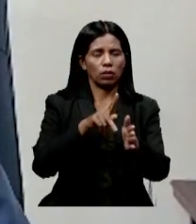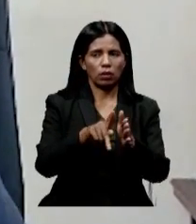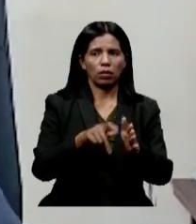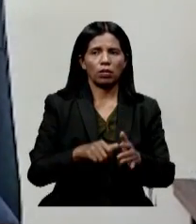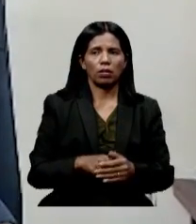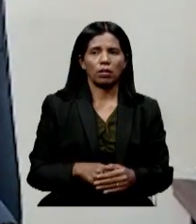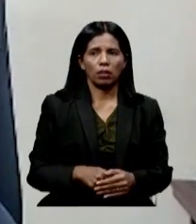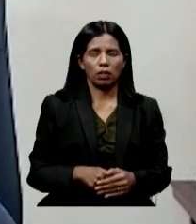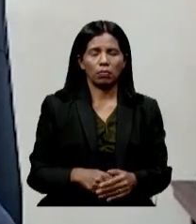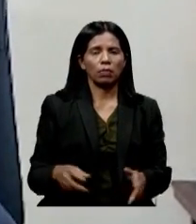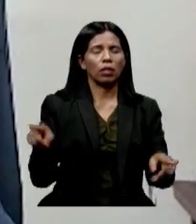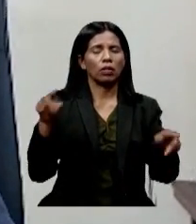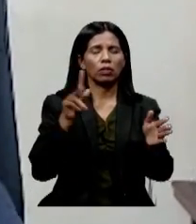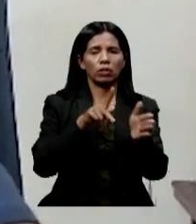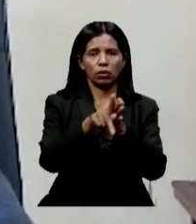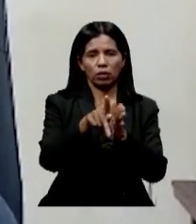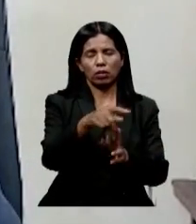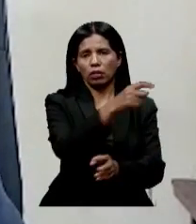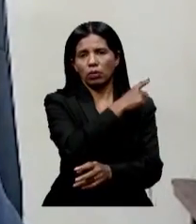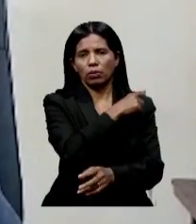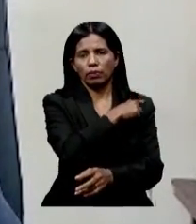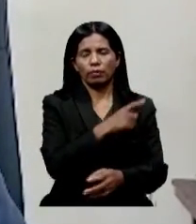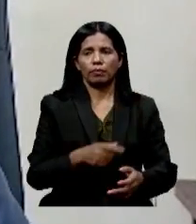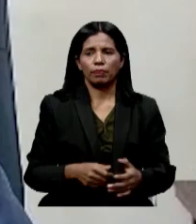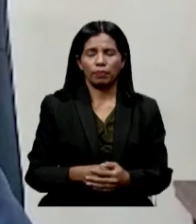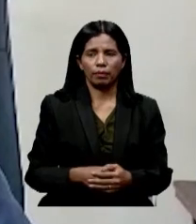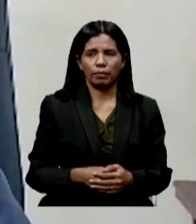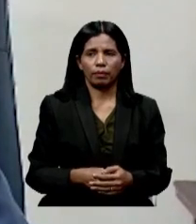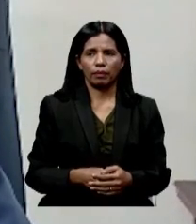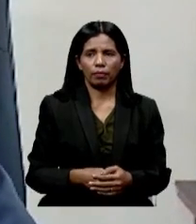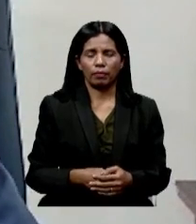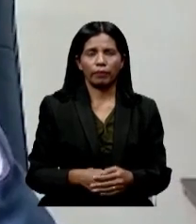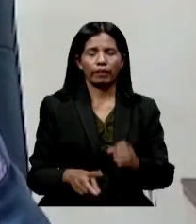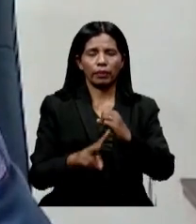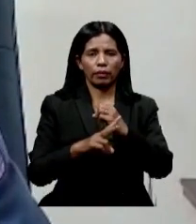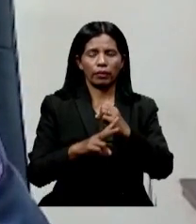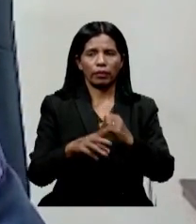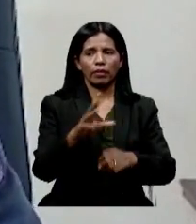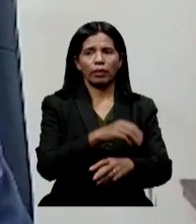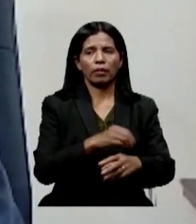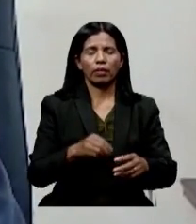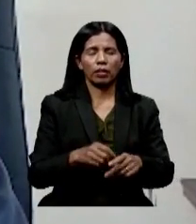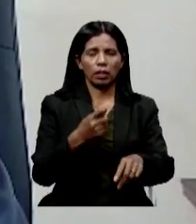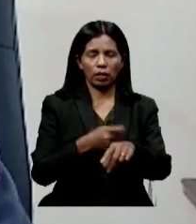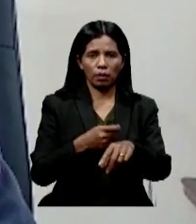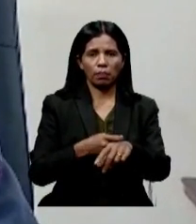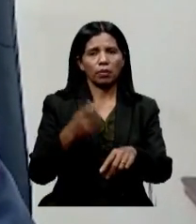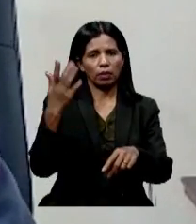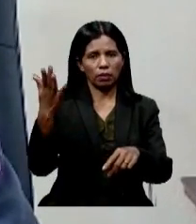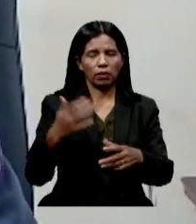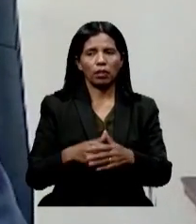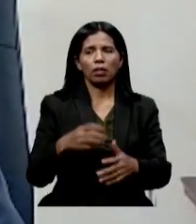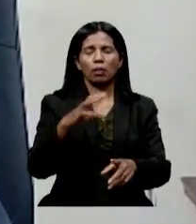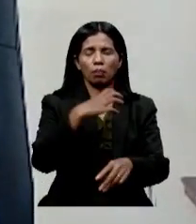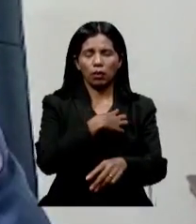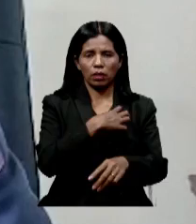ida ne mak sona ida ne kapat ne tanti tei evidence completo tu ne i momentu ne polisi hal